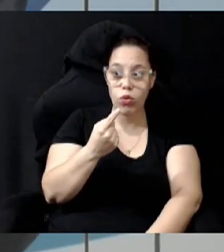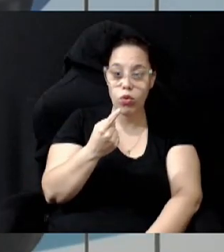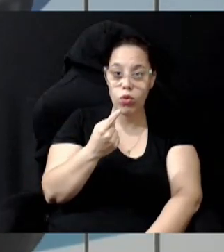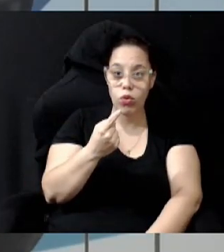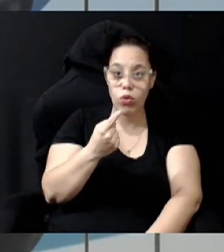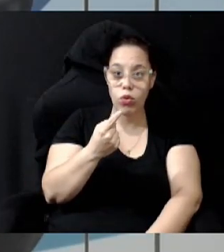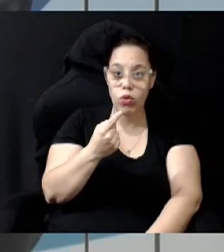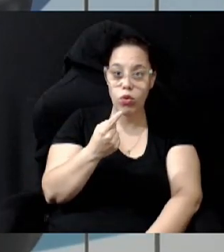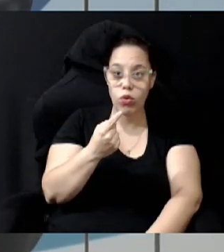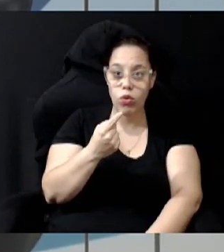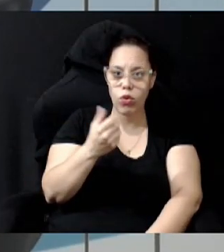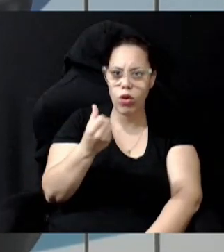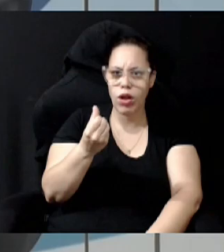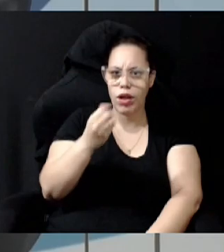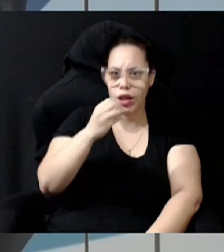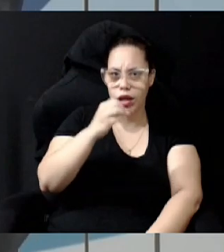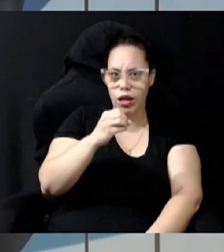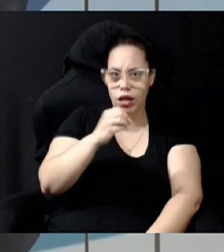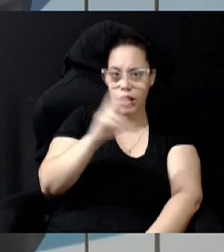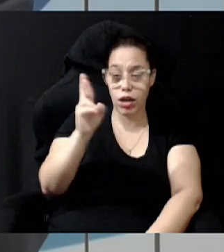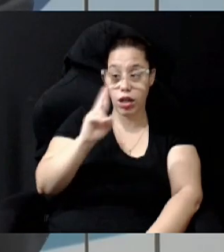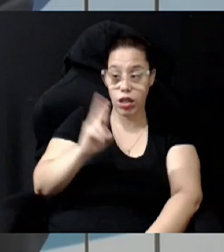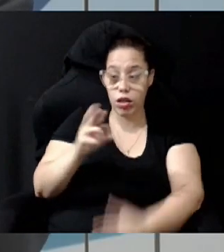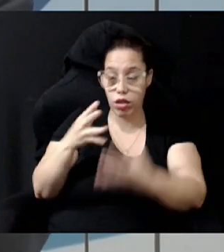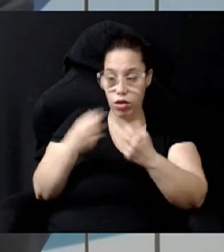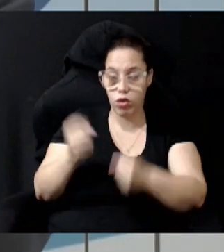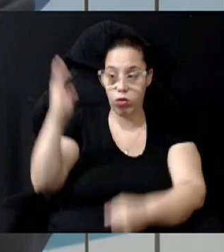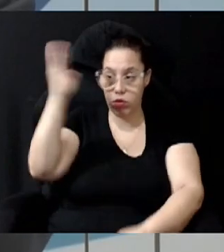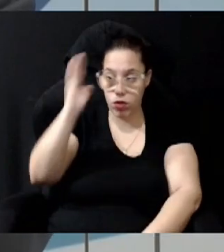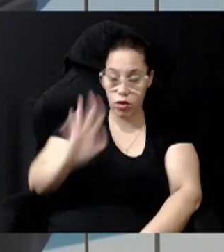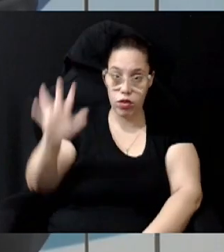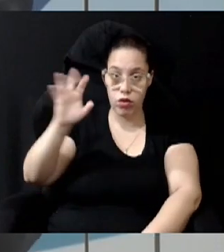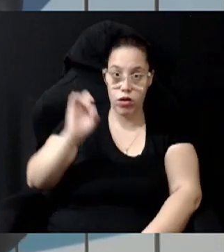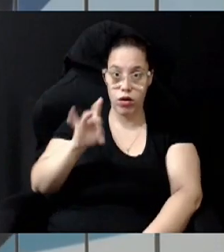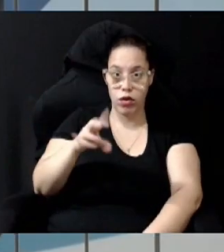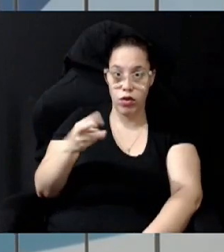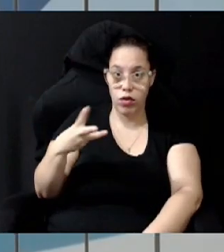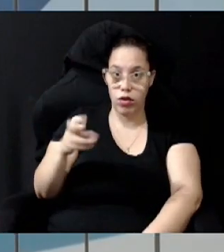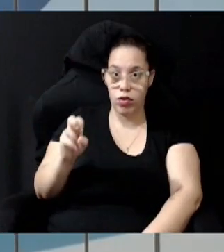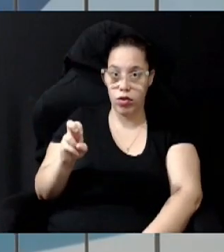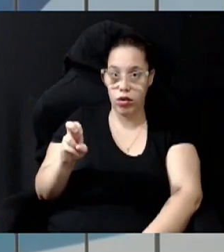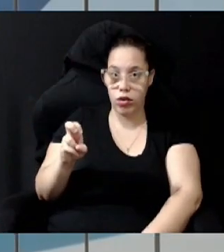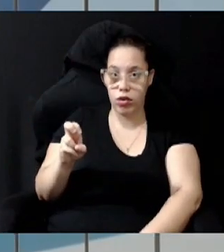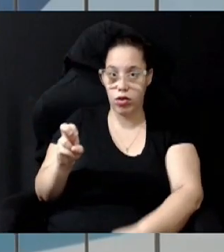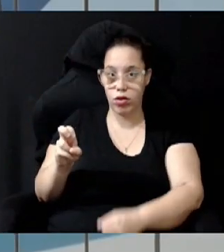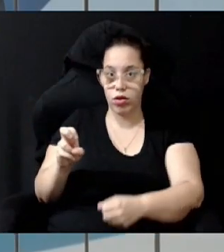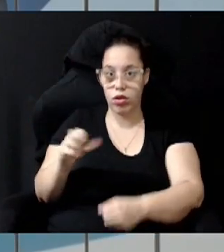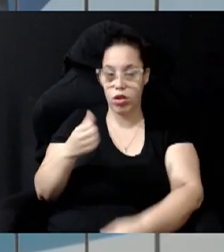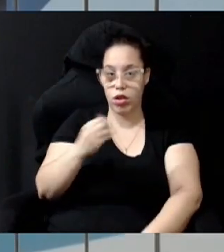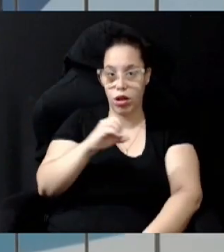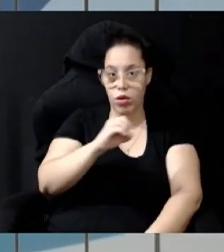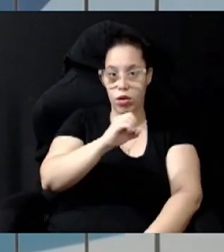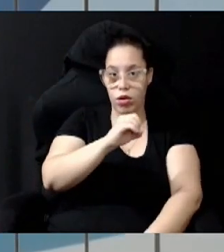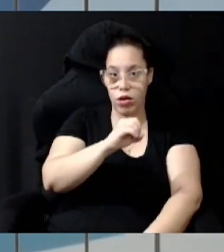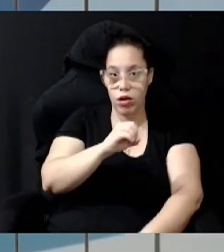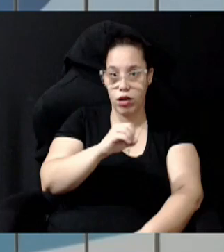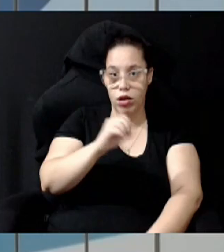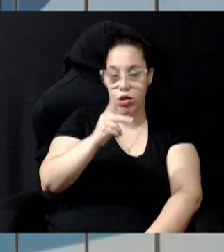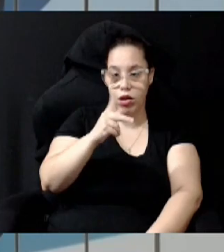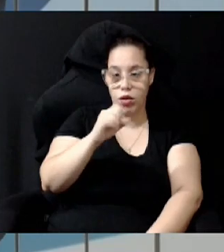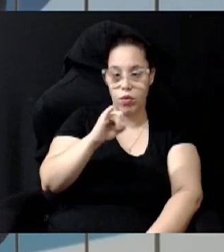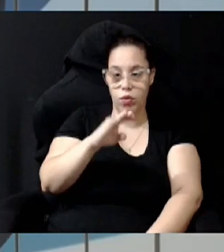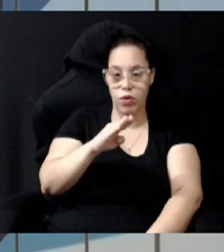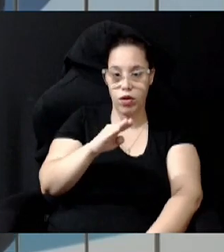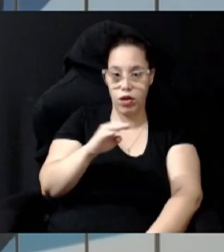R$100 arrecadados no Brasil, tinha só 35 comprometidos. Hoje, para cada R$100 do PIB, tem 71